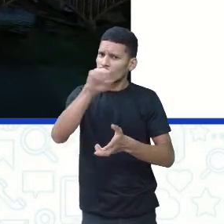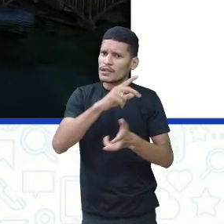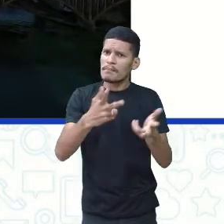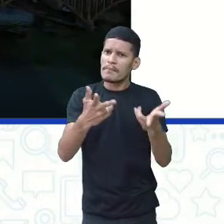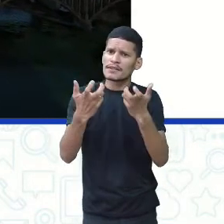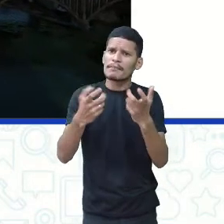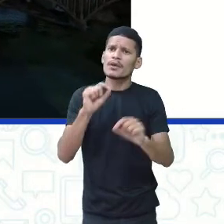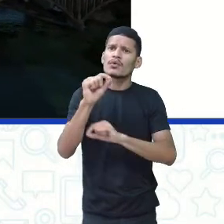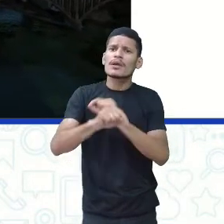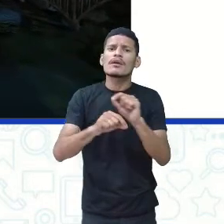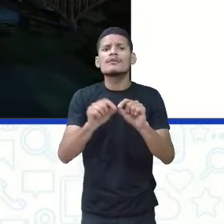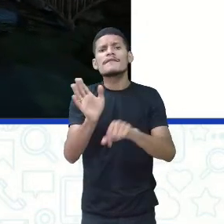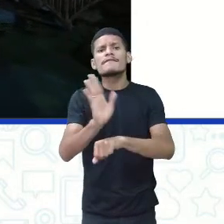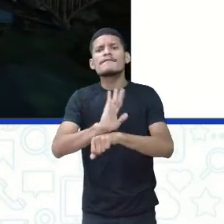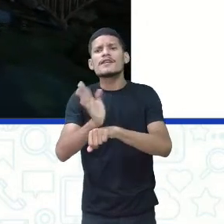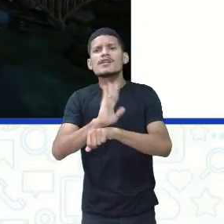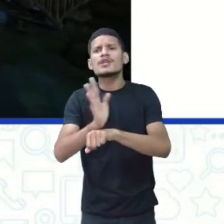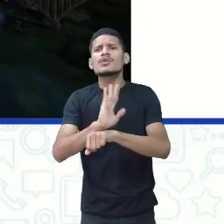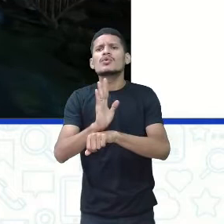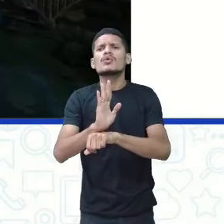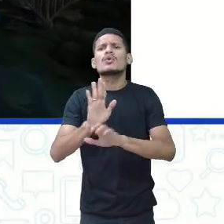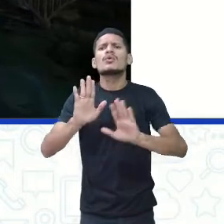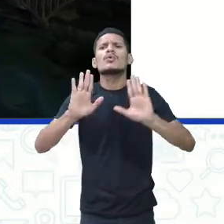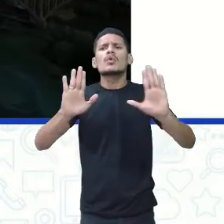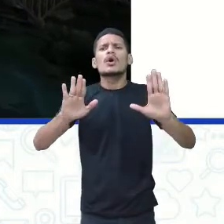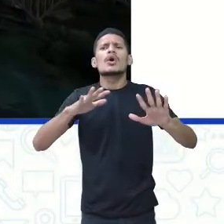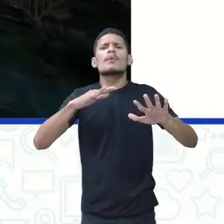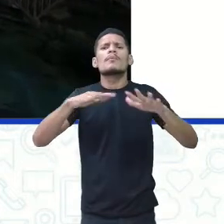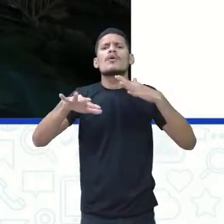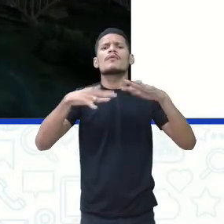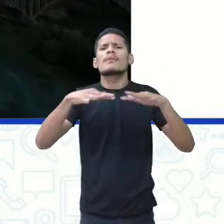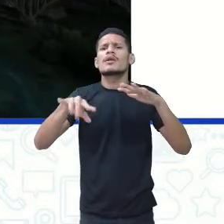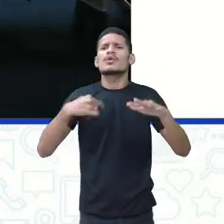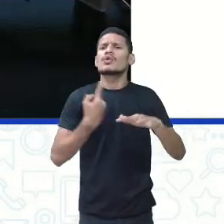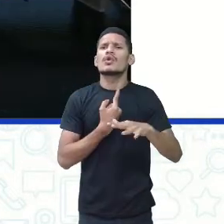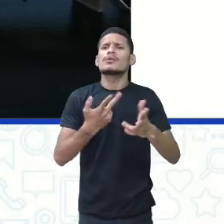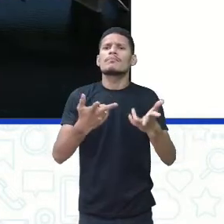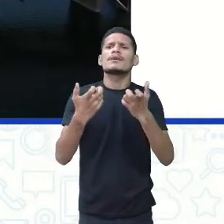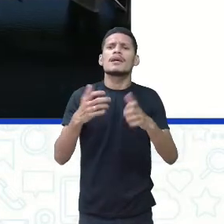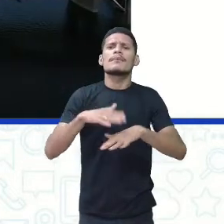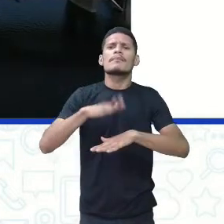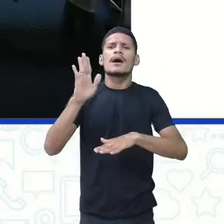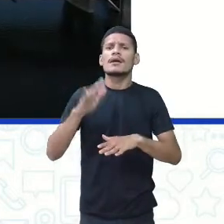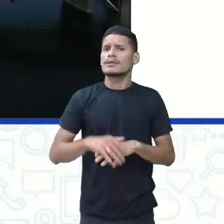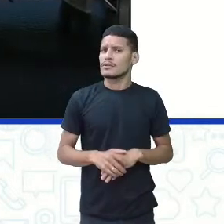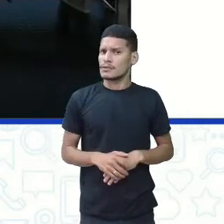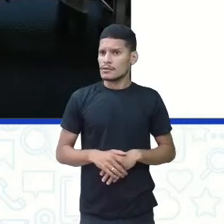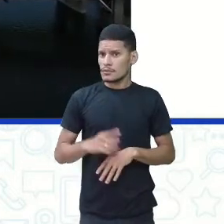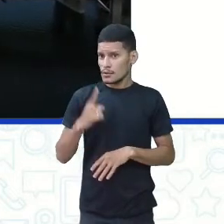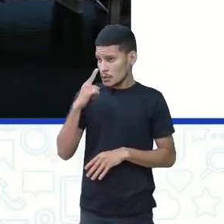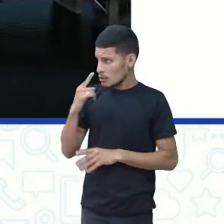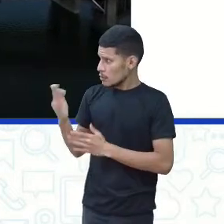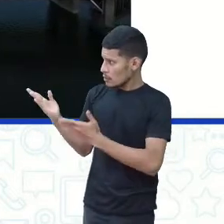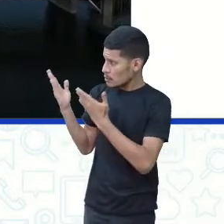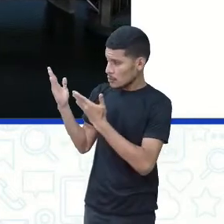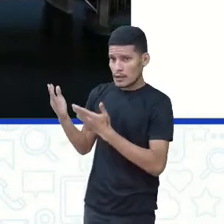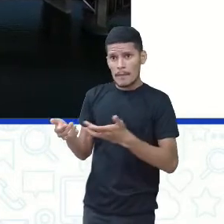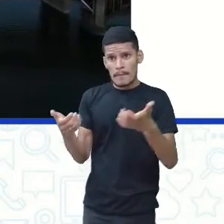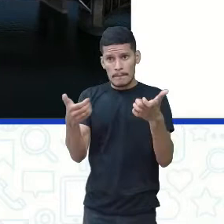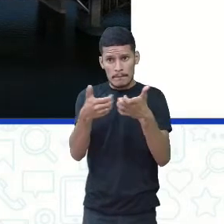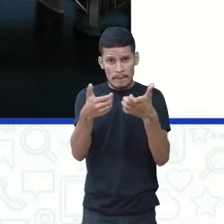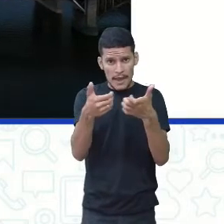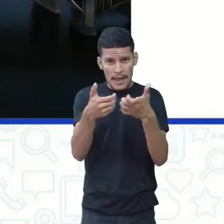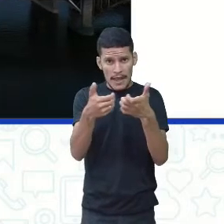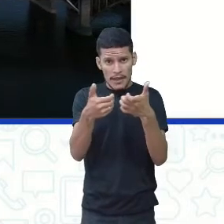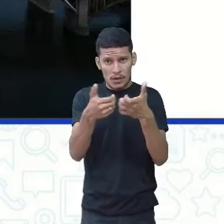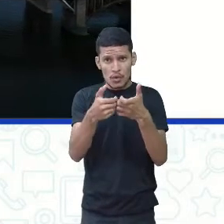essa reprodução. Quais são os movimentos que a gente percebe mais? Os movimentos que estão perto da tela ou